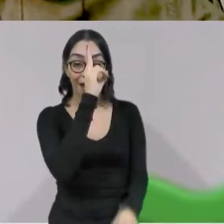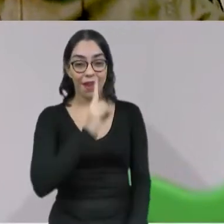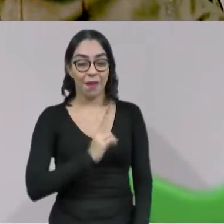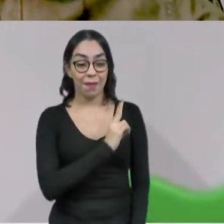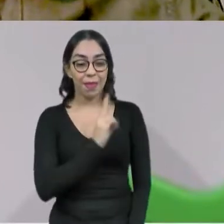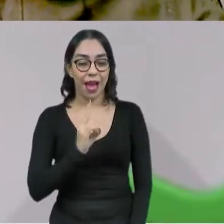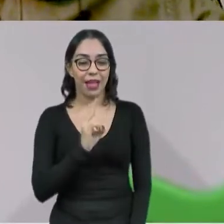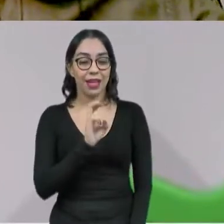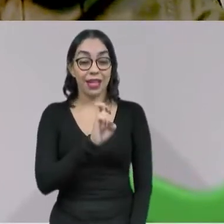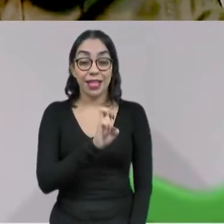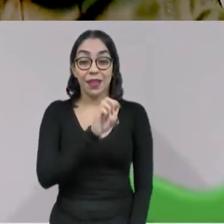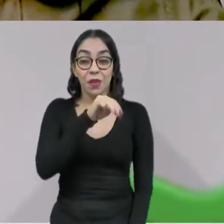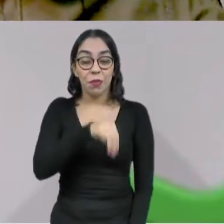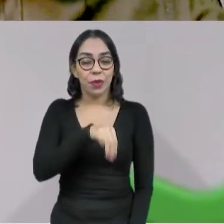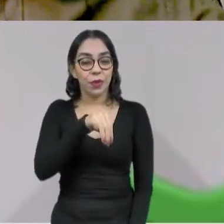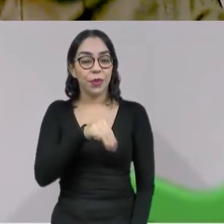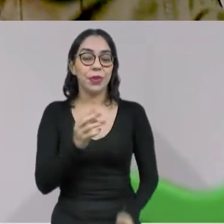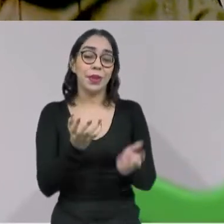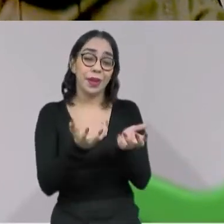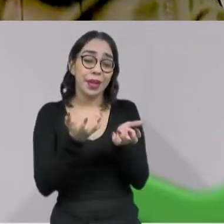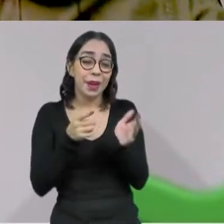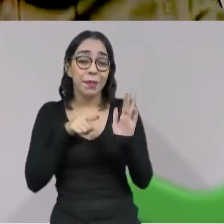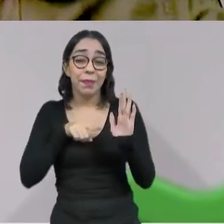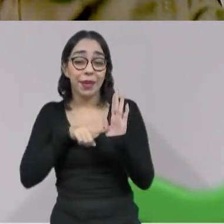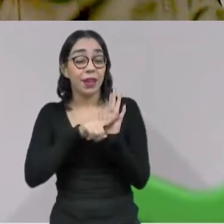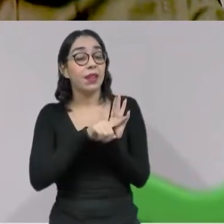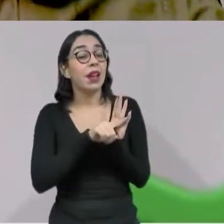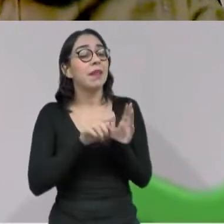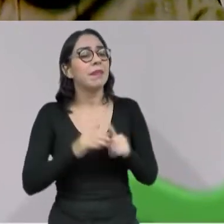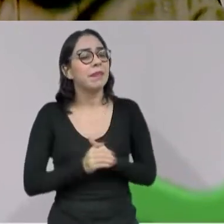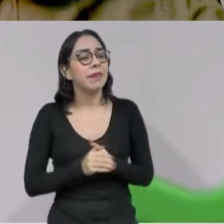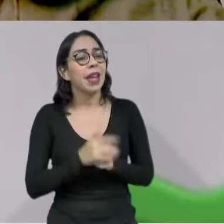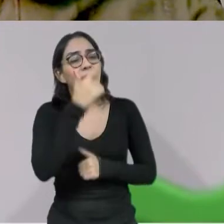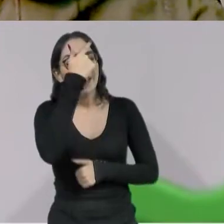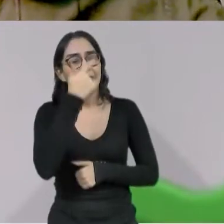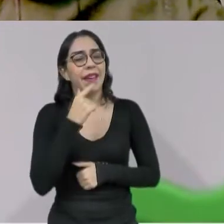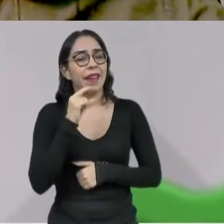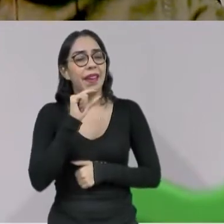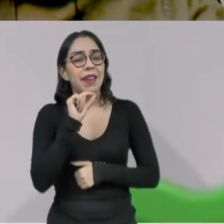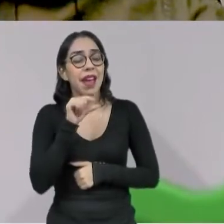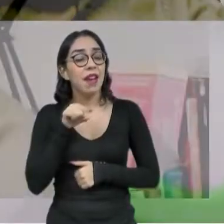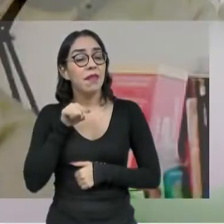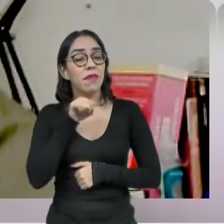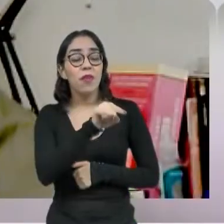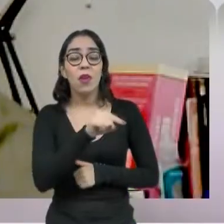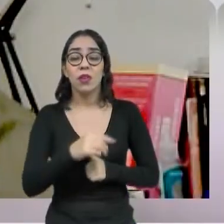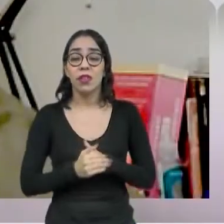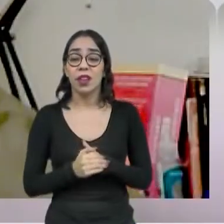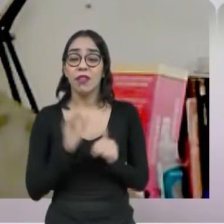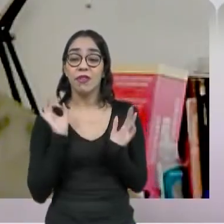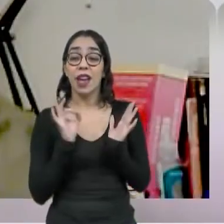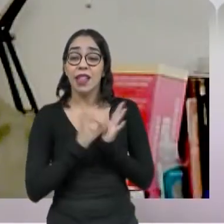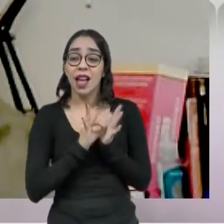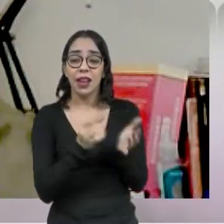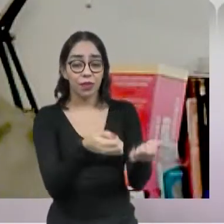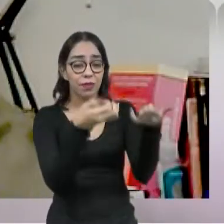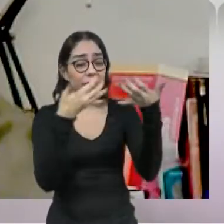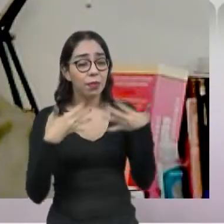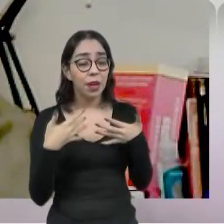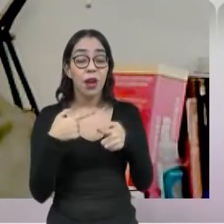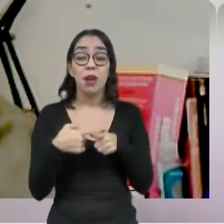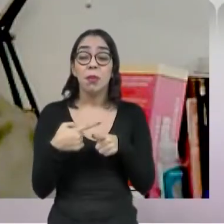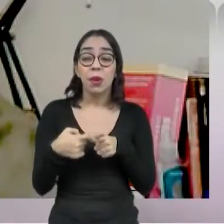Cícero, né, a pergunta que eu faria a ele seria: padre Cícero, afinal de contas, quem é você? Porque eu pesquisei anos sobre a tua